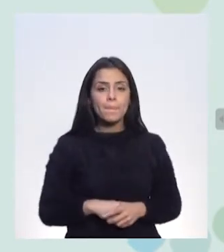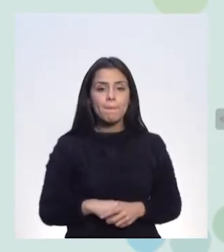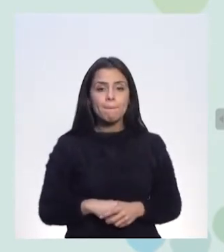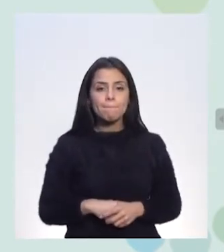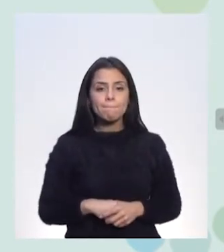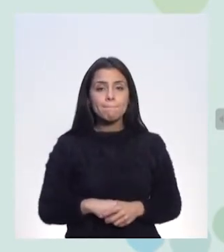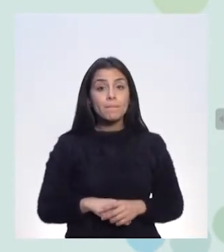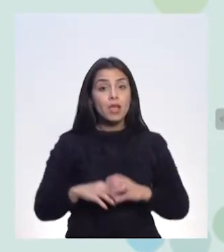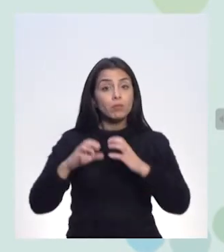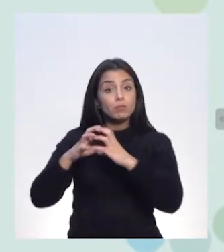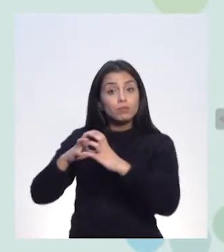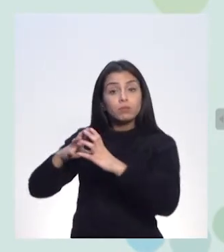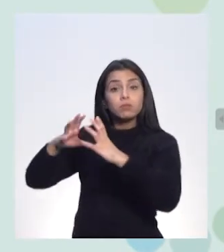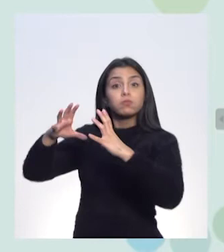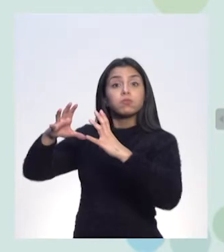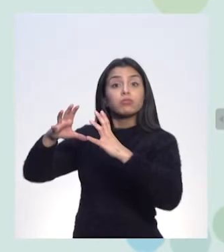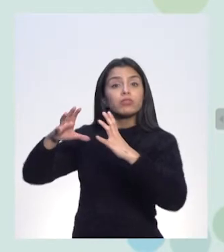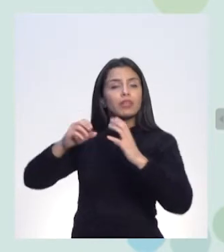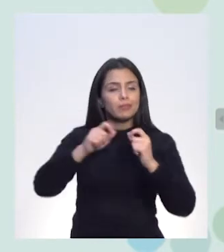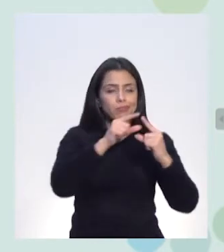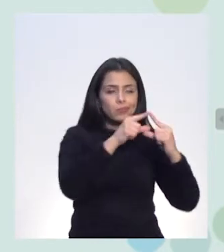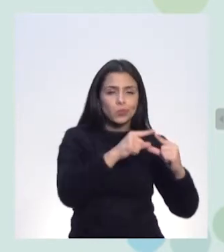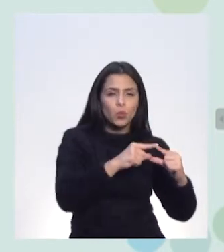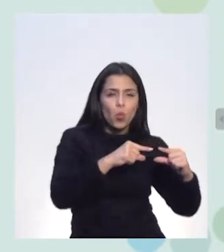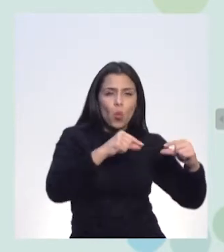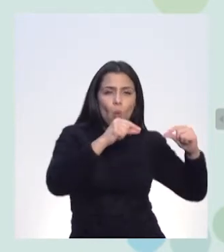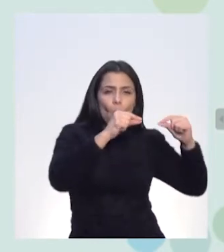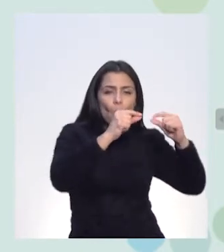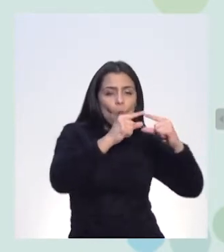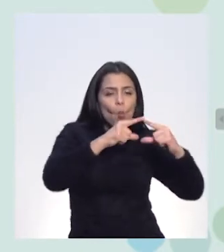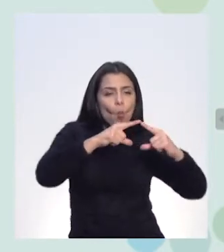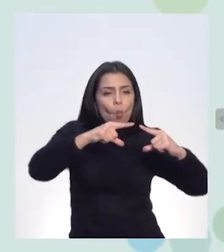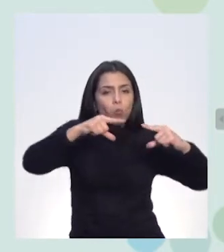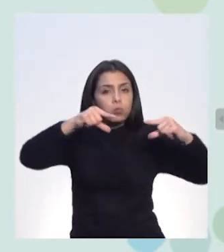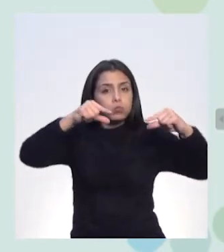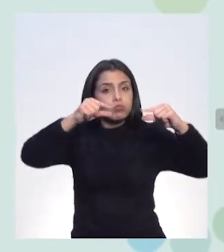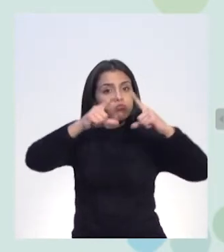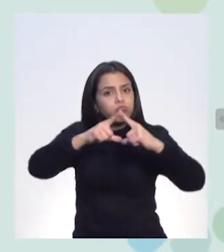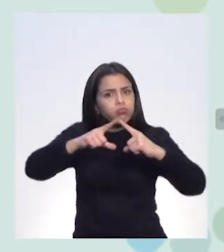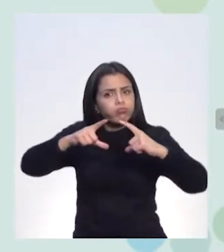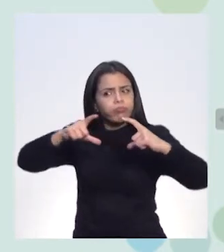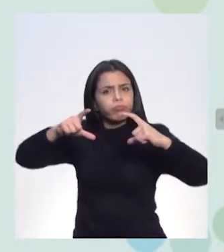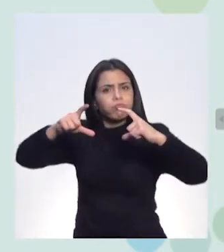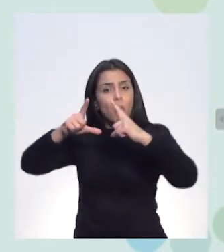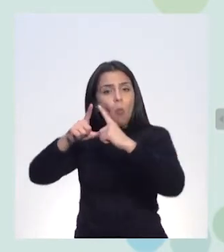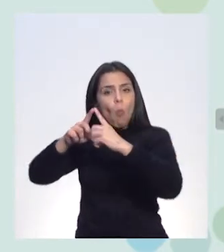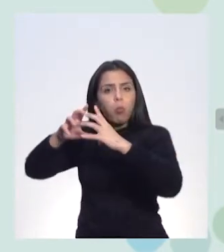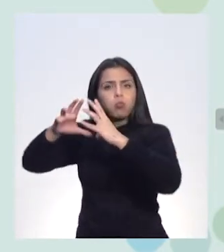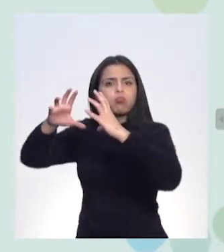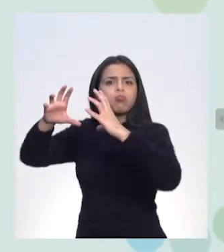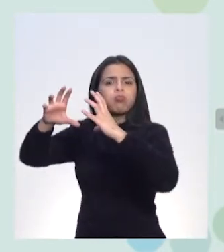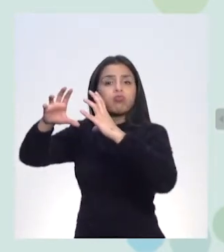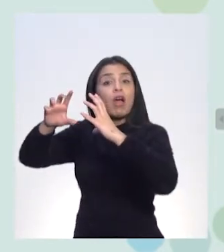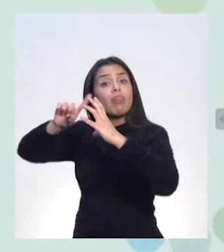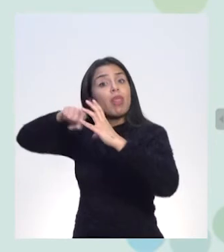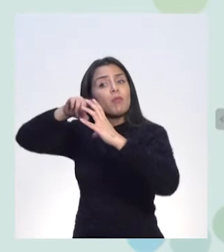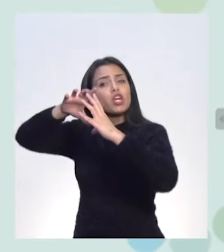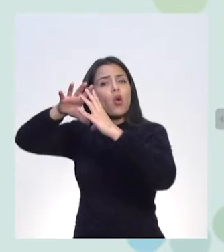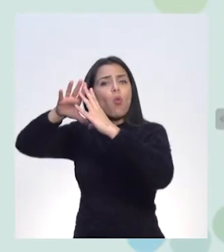ela começa a diminuir tudo de novo. Então, ela diminui, ela vem para a lua minguante, quando ela está no